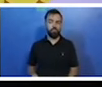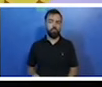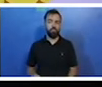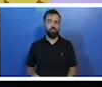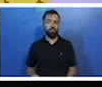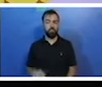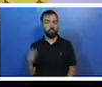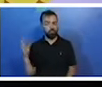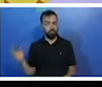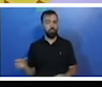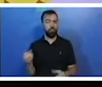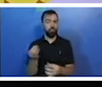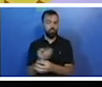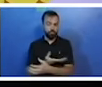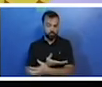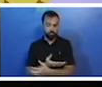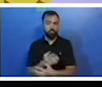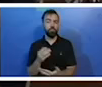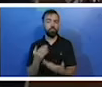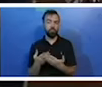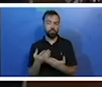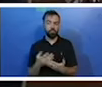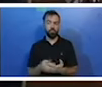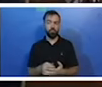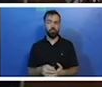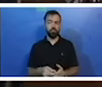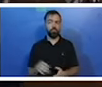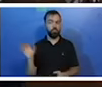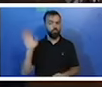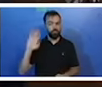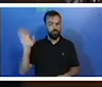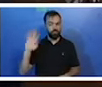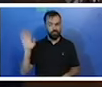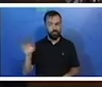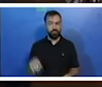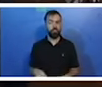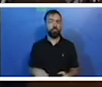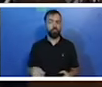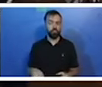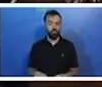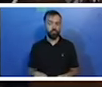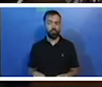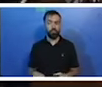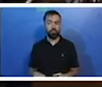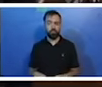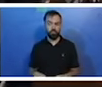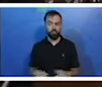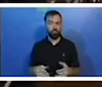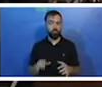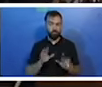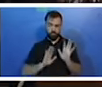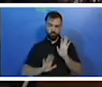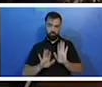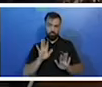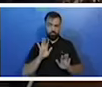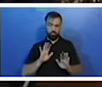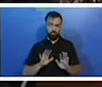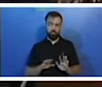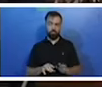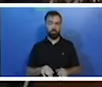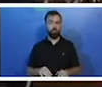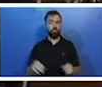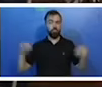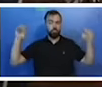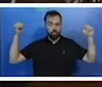geral. Pessoal, a gente vai ficando por aqui. Até a próxima aula, lembrando a vocês para se cuidarem e para